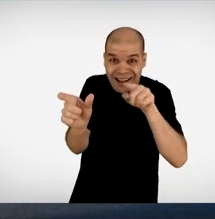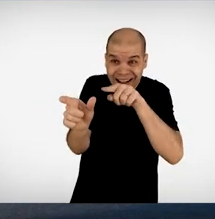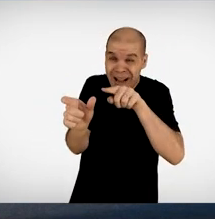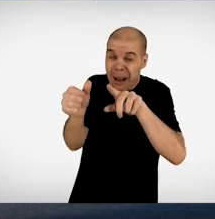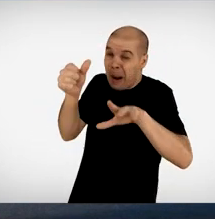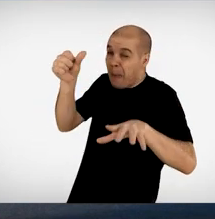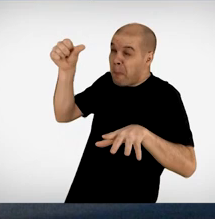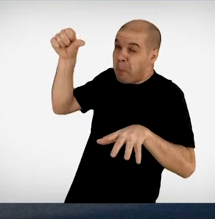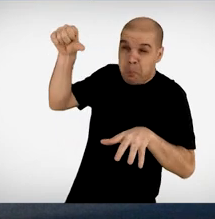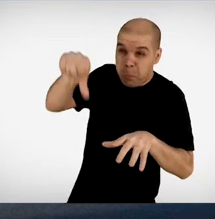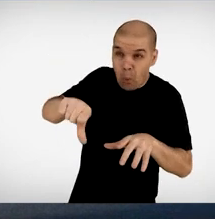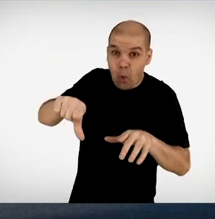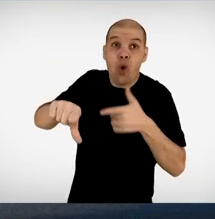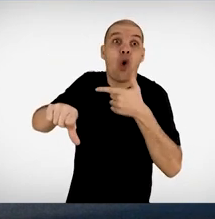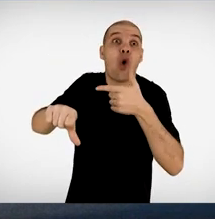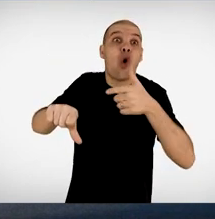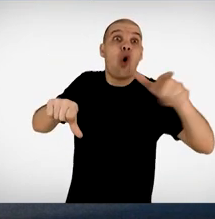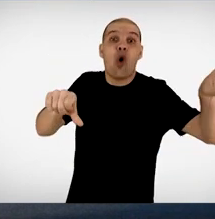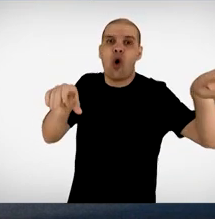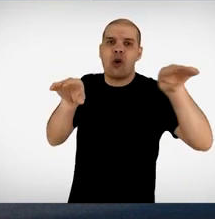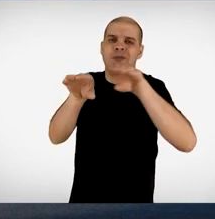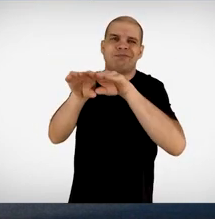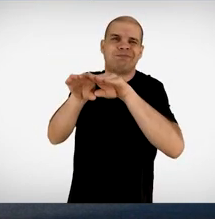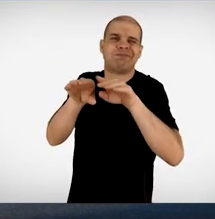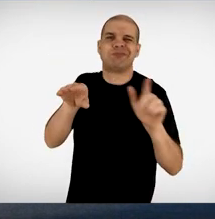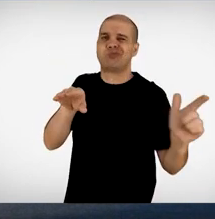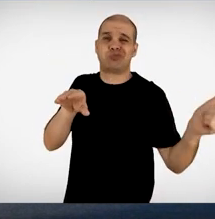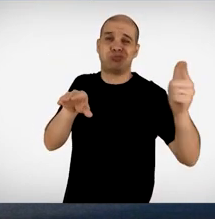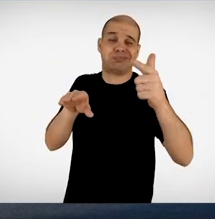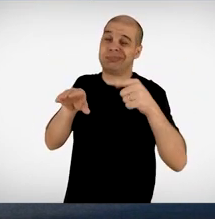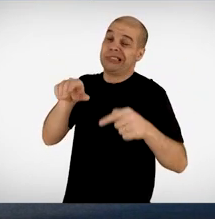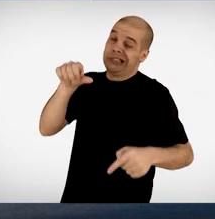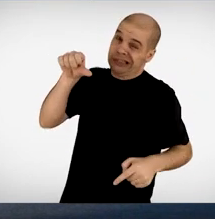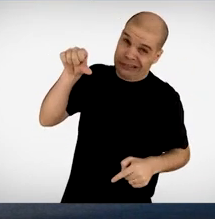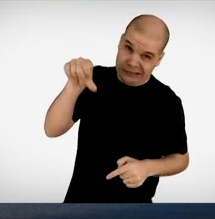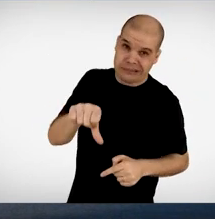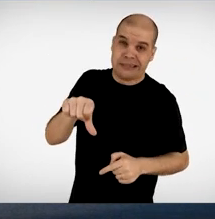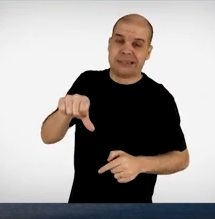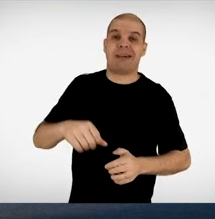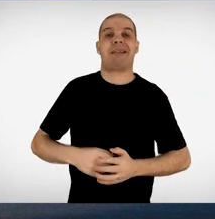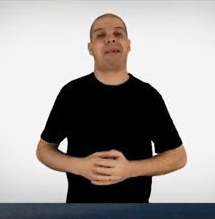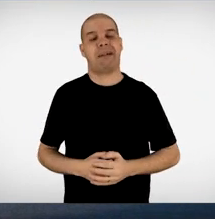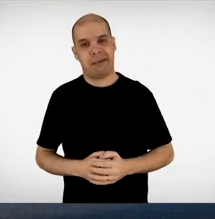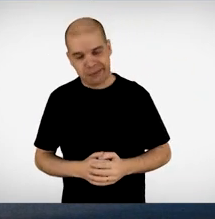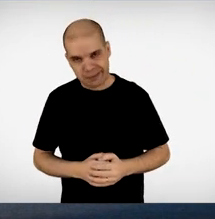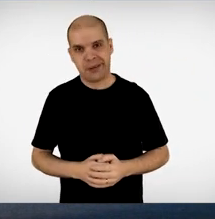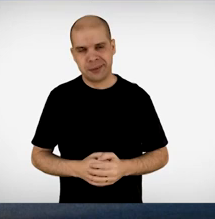ela. Depois, quando a Tati for falar, eu apresento ela também. Bem,